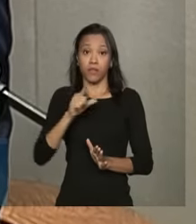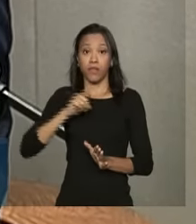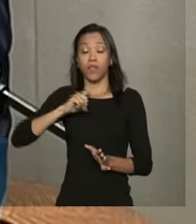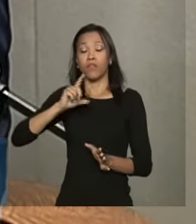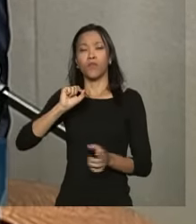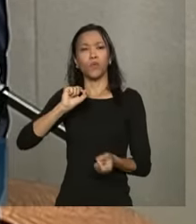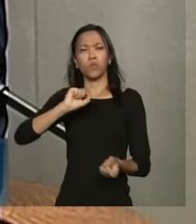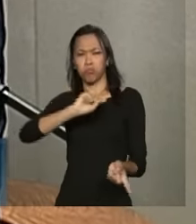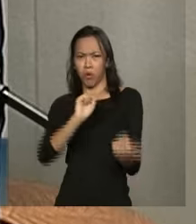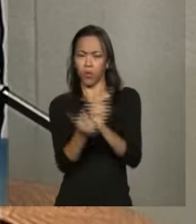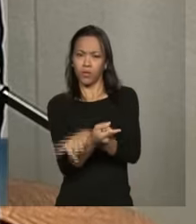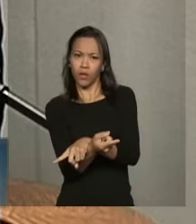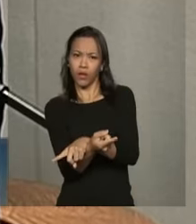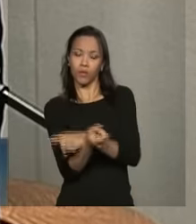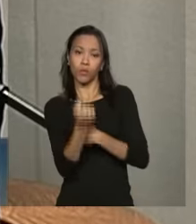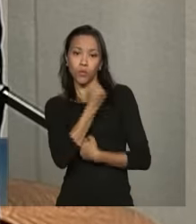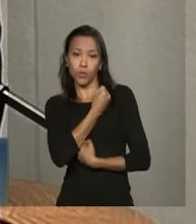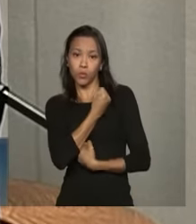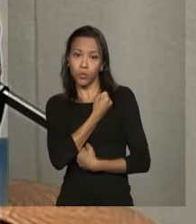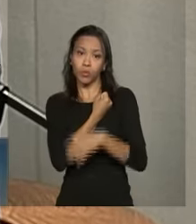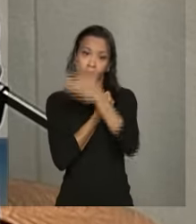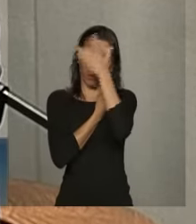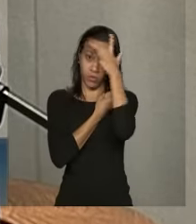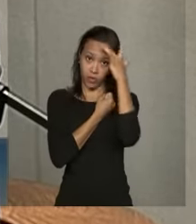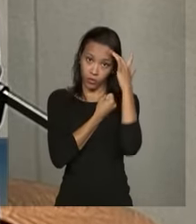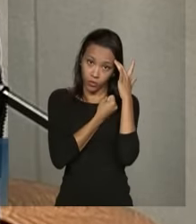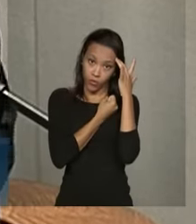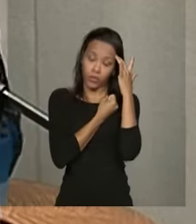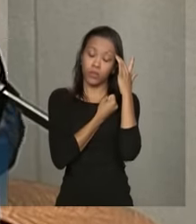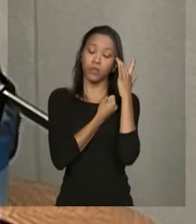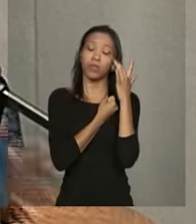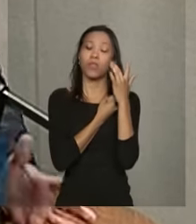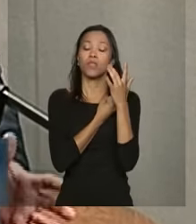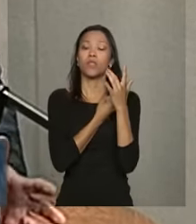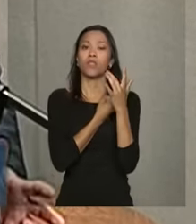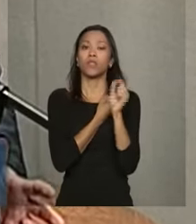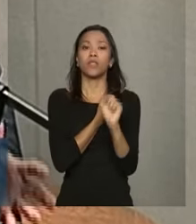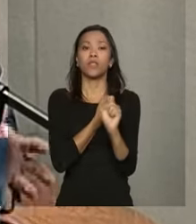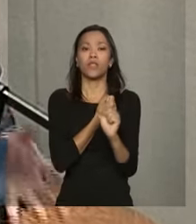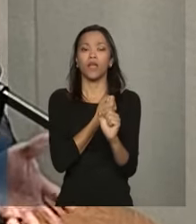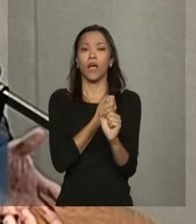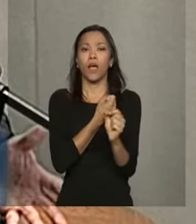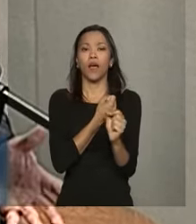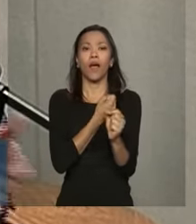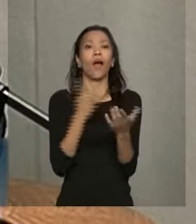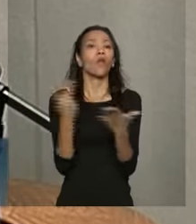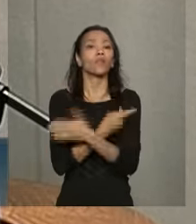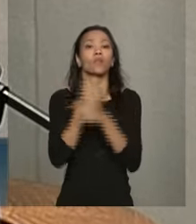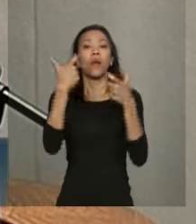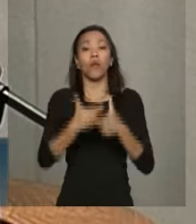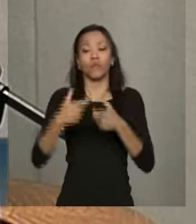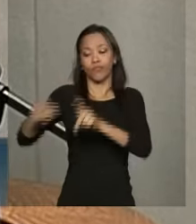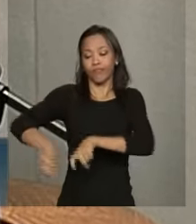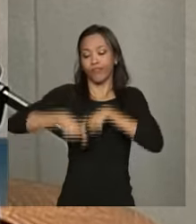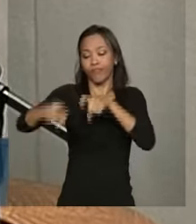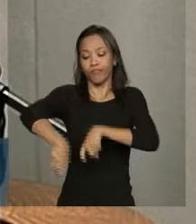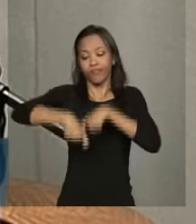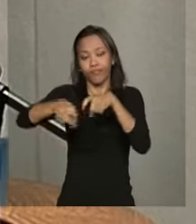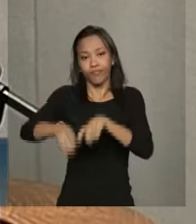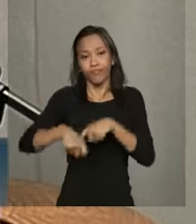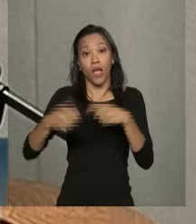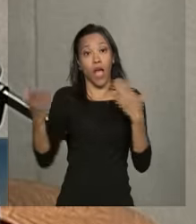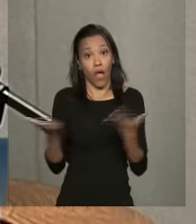eh do número de pessoas resgatadas que se dava na maior parte no ambiente rural E agora se